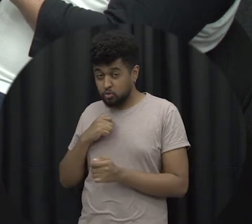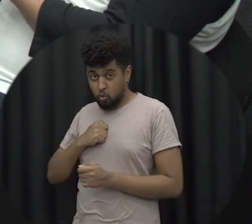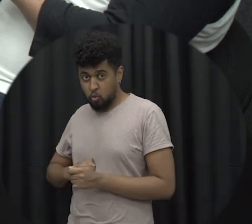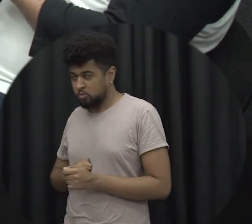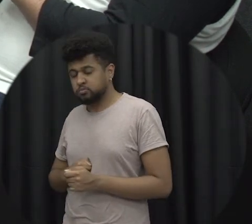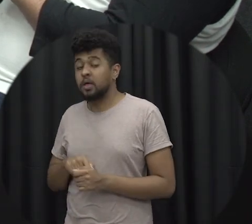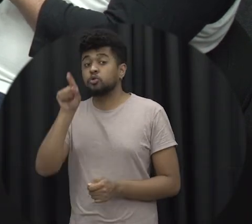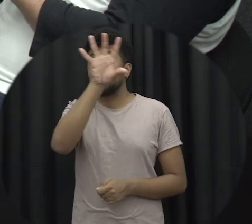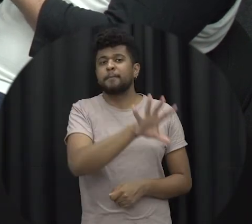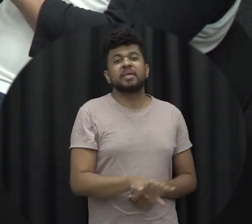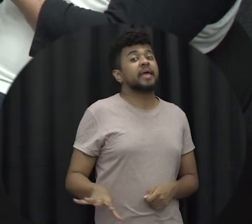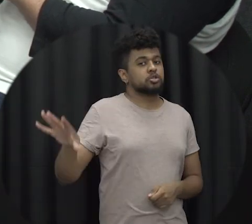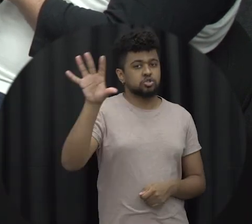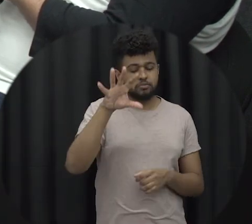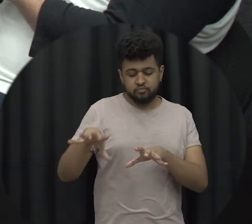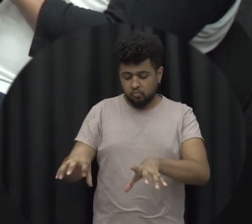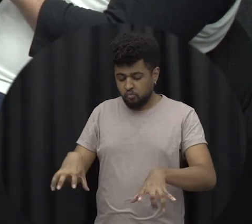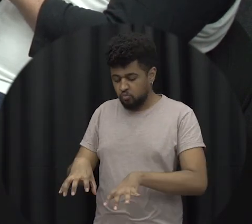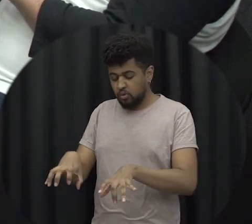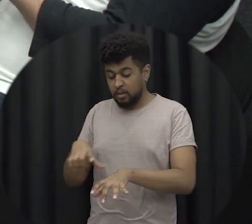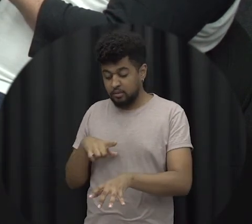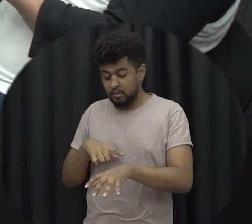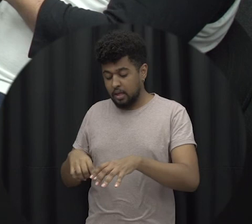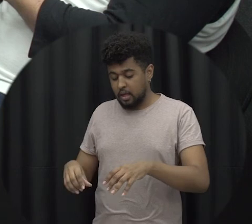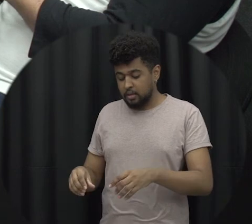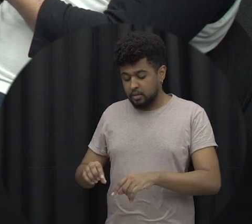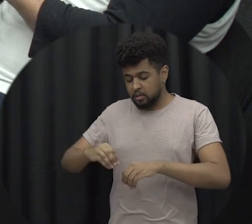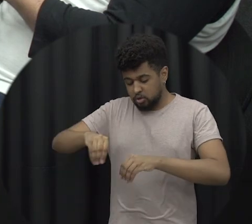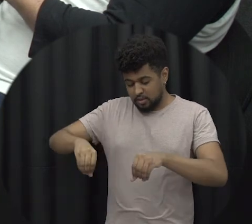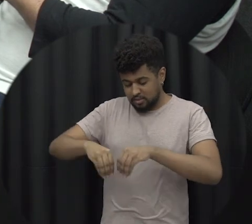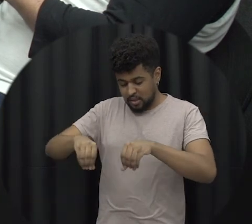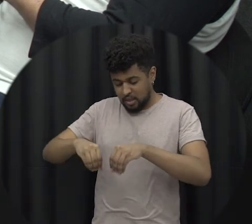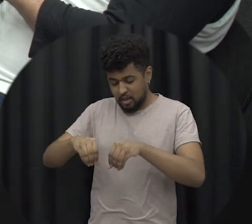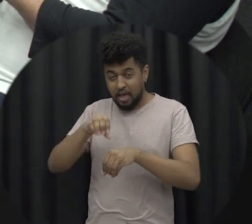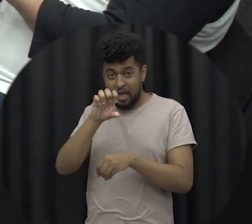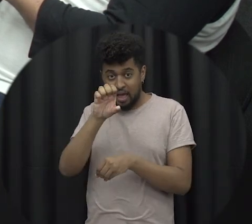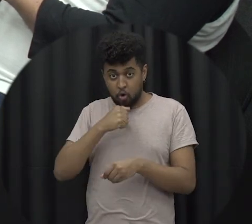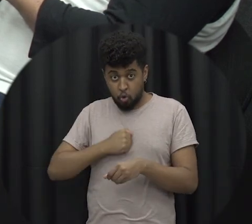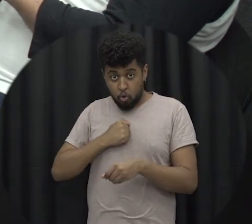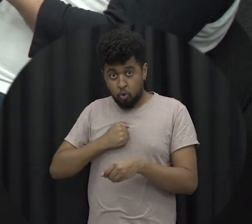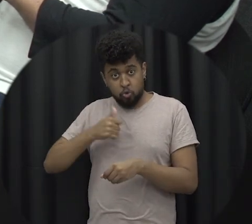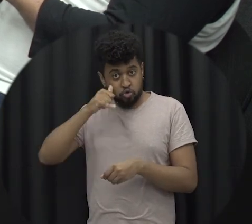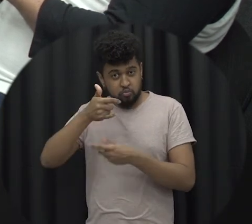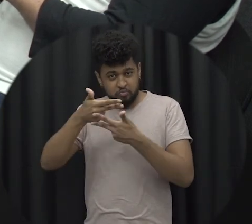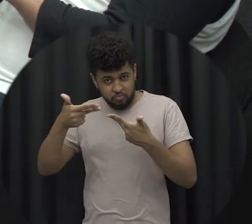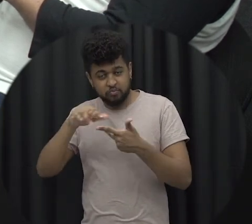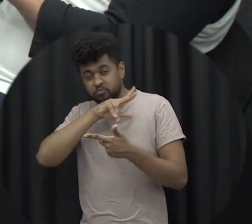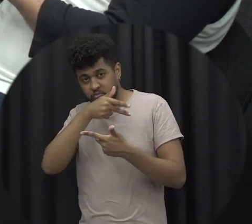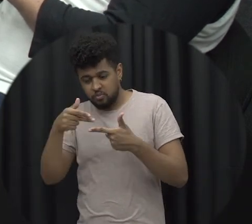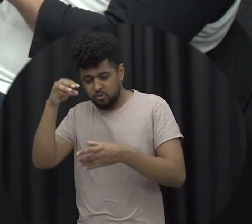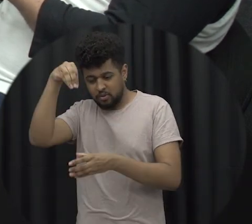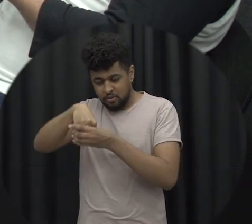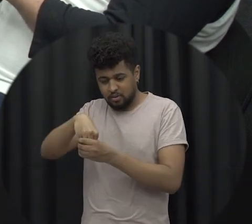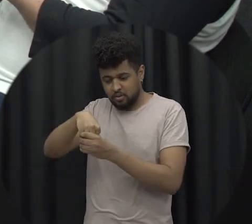no solo, provavelmente, e aí como o esterco é matéria orgânica perfeita para eles, é uma delícia, aí ele acaba se desenvolvendo